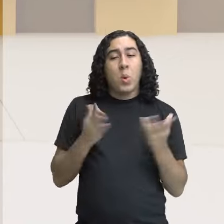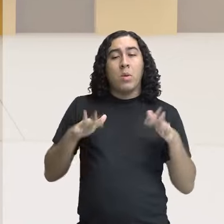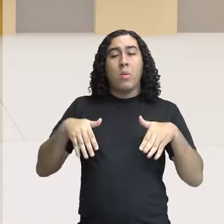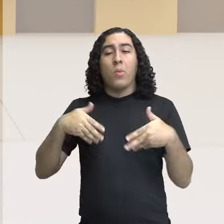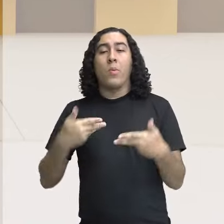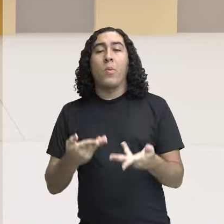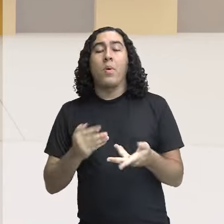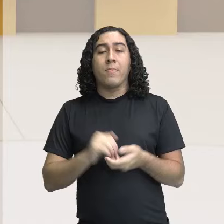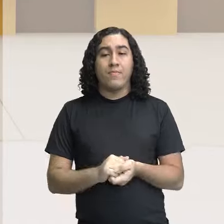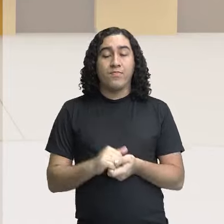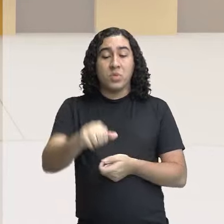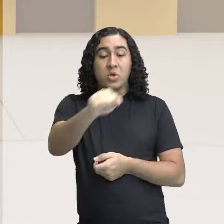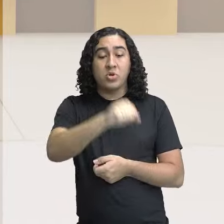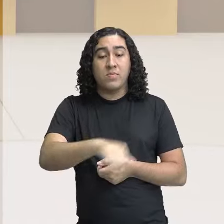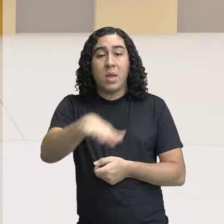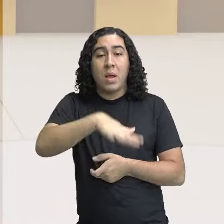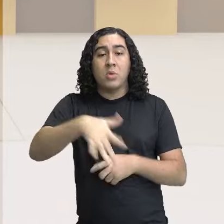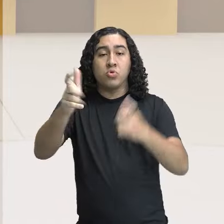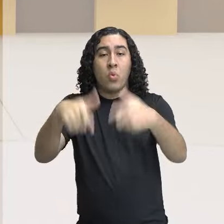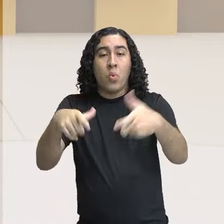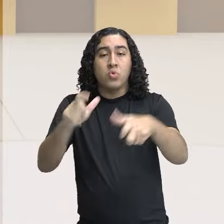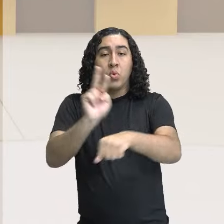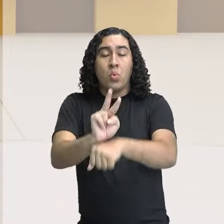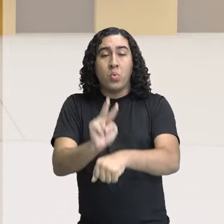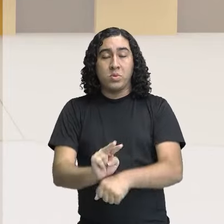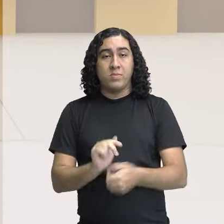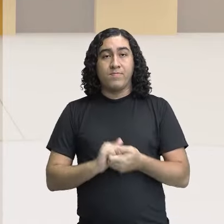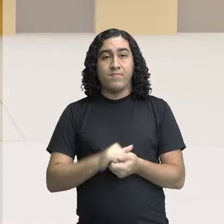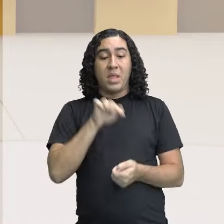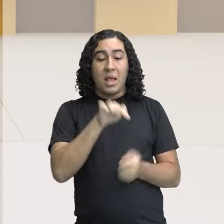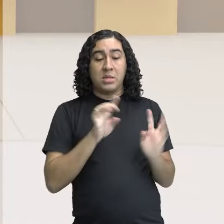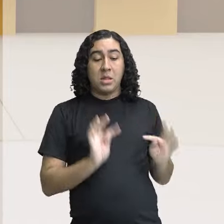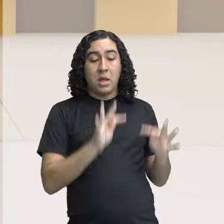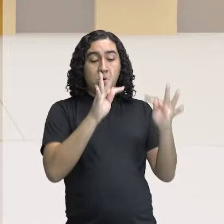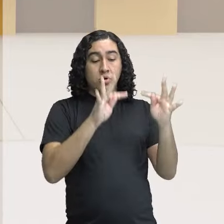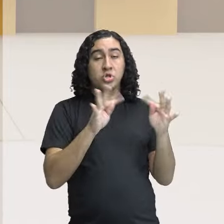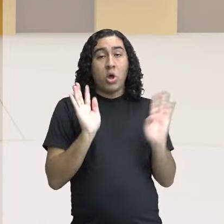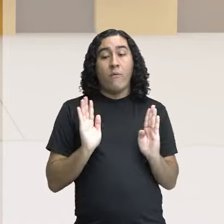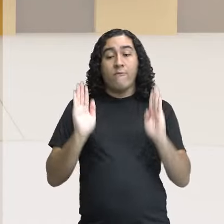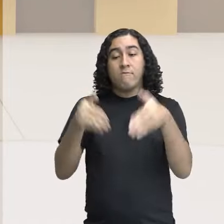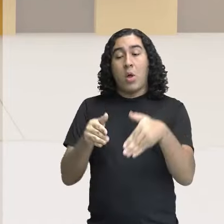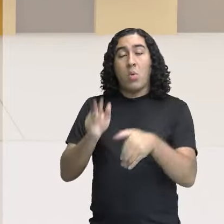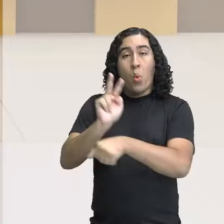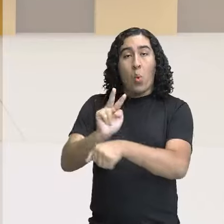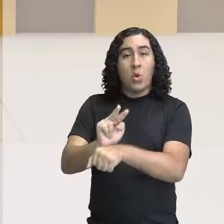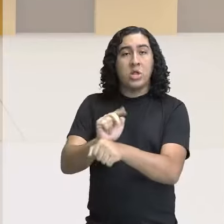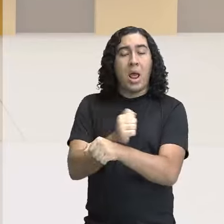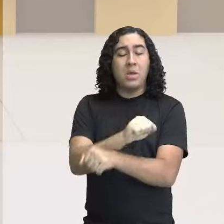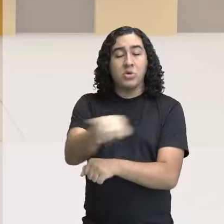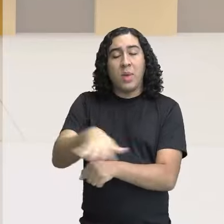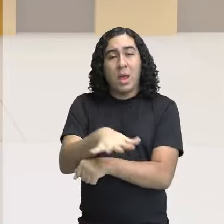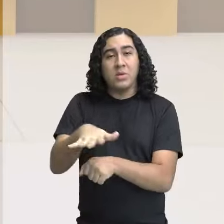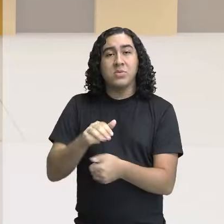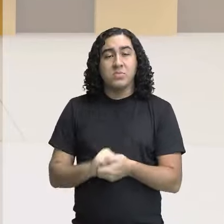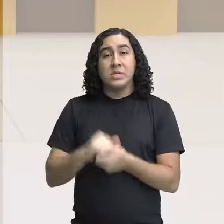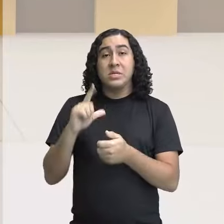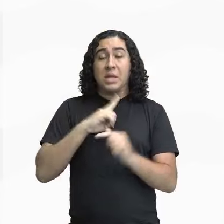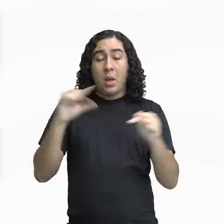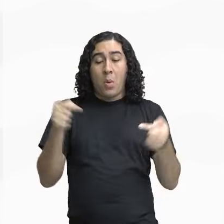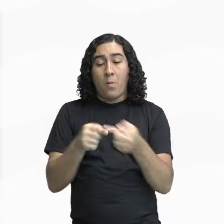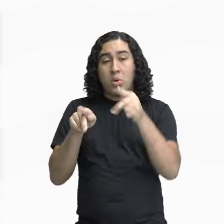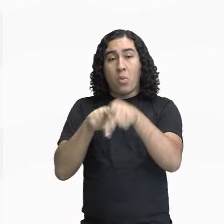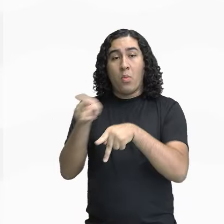tecnologias ambientais, gente. Essas tecnologias ambientais que vão estar ligadas a essas comunidades tradicionais e indígenas. Então, olha